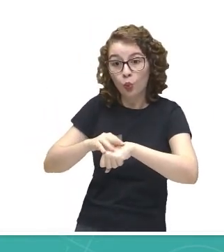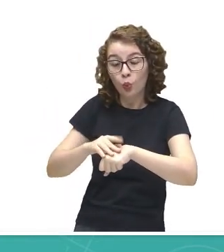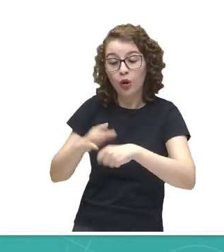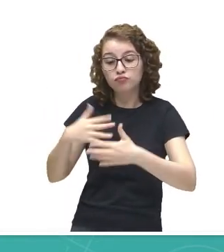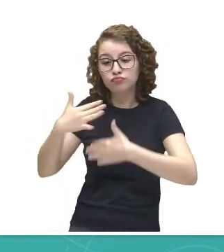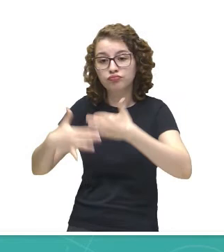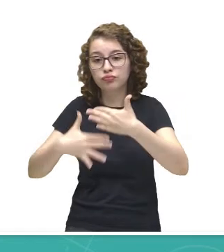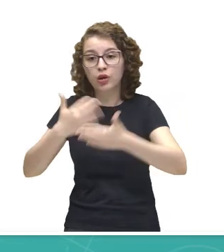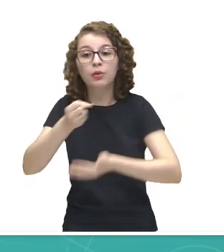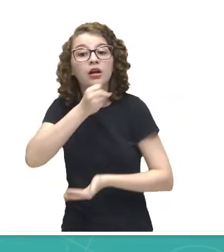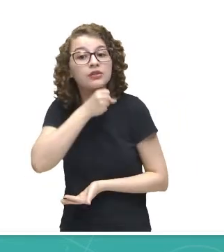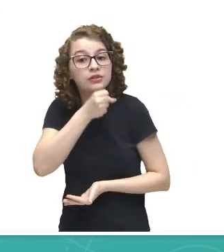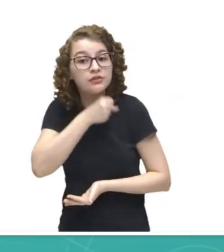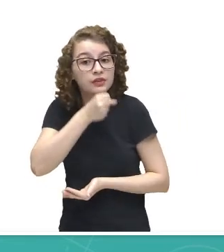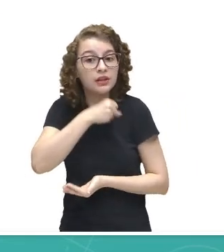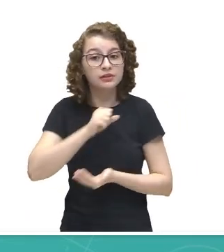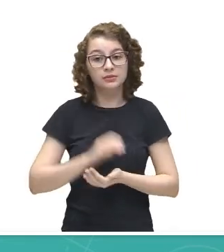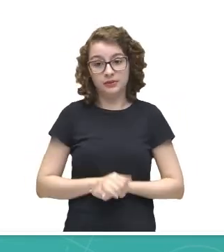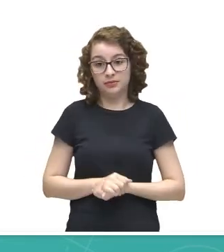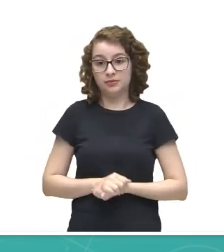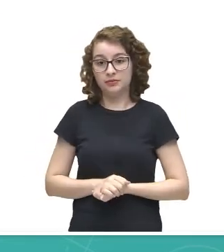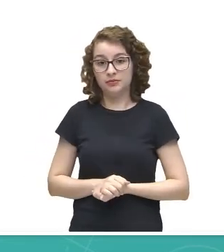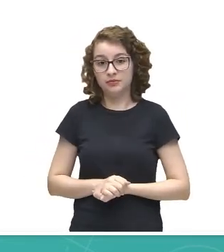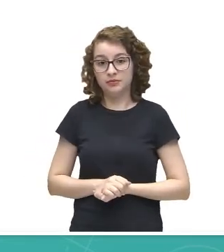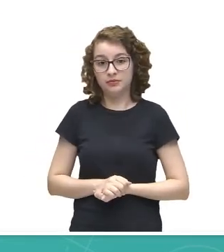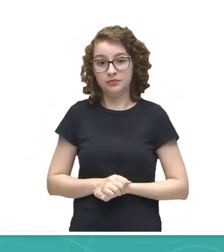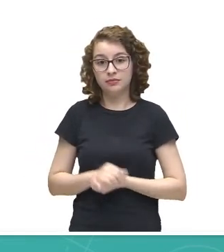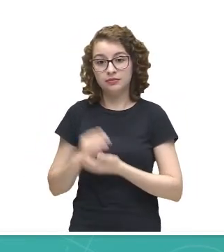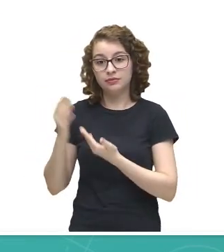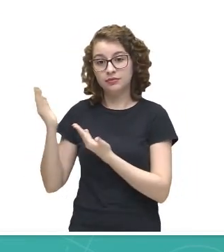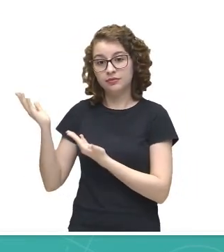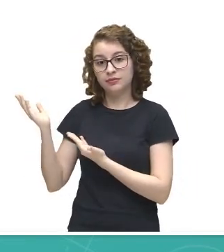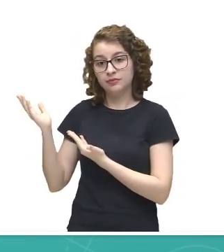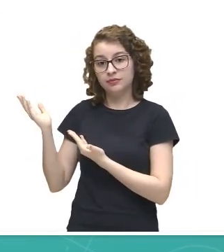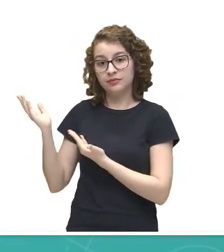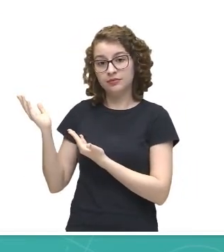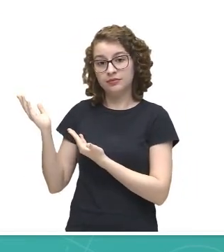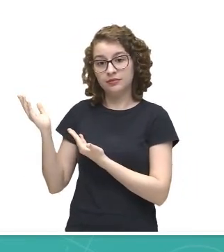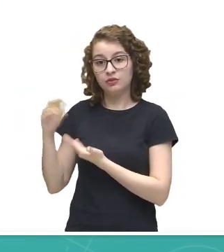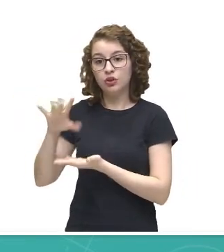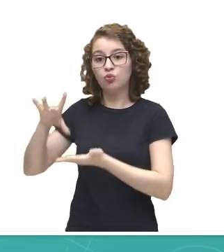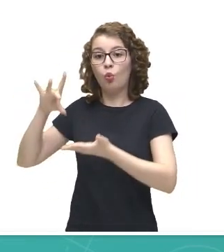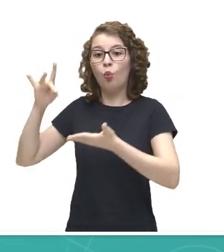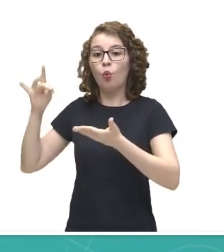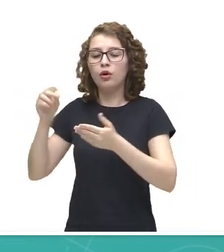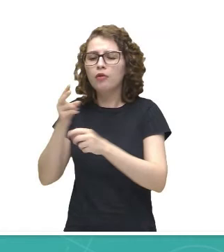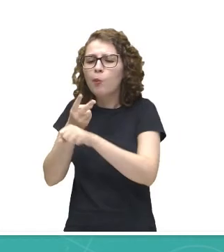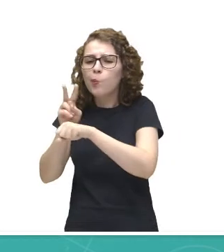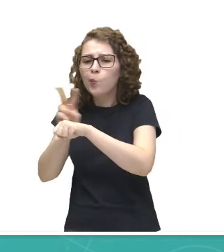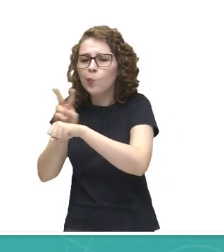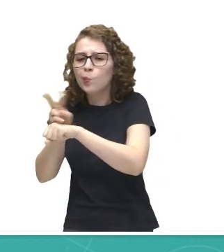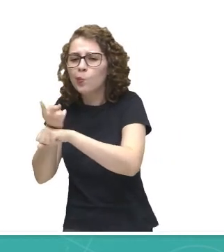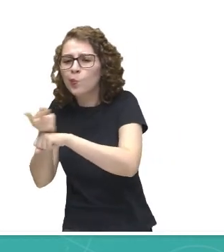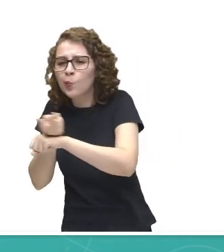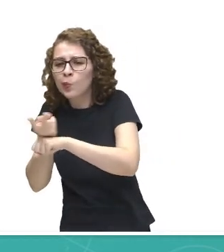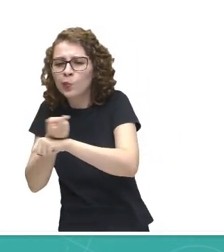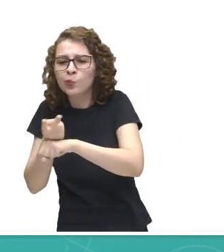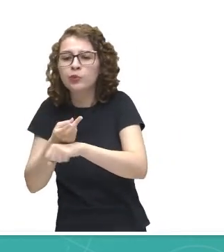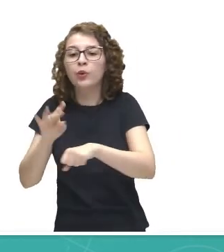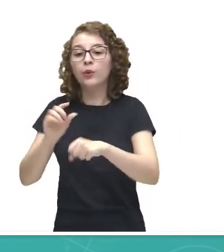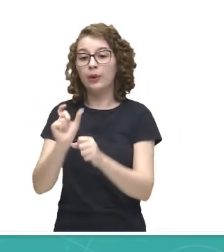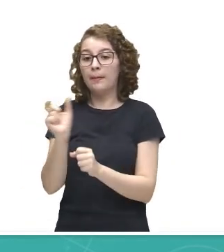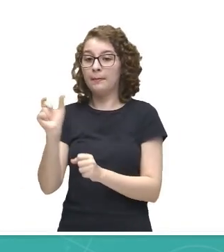no processo de envelhecimento. Vejam aí o caça-palavras. Muito bem, já achei algumas,